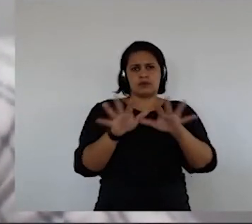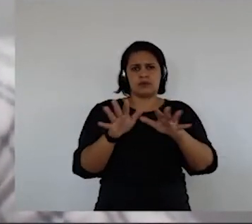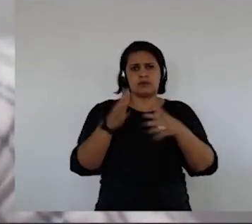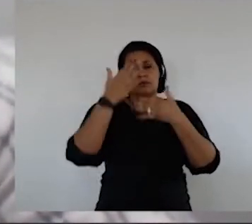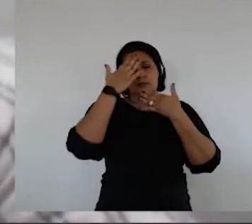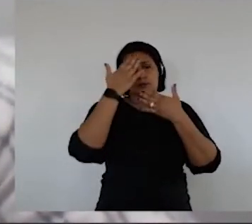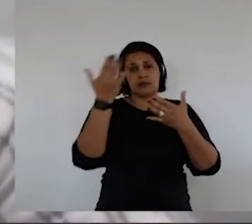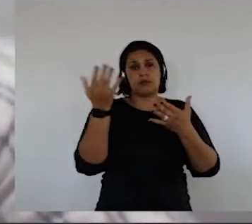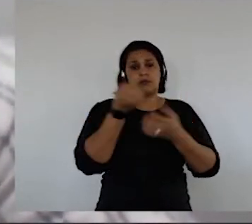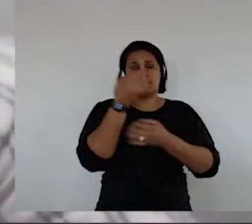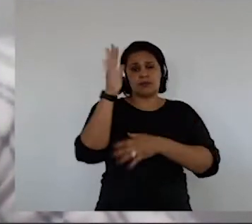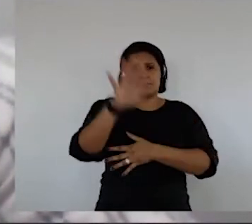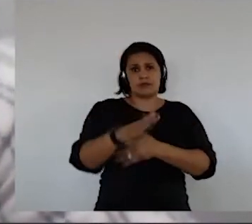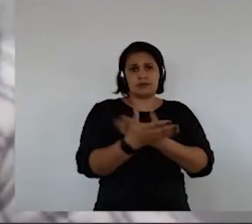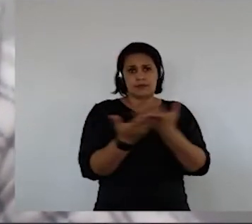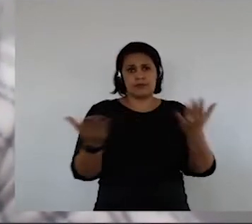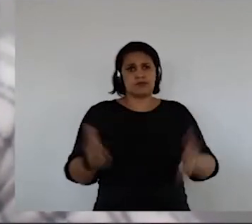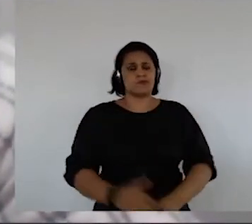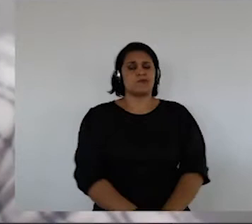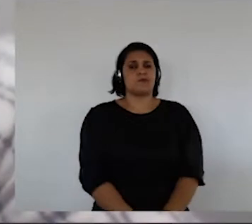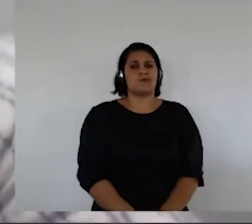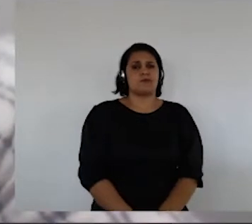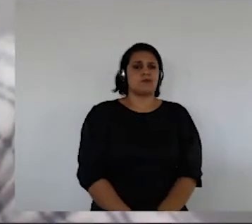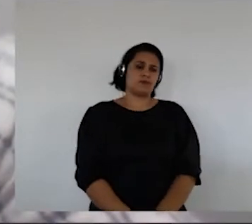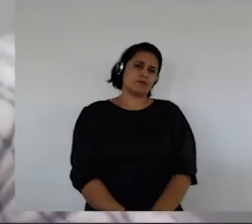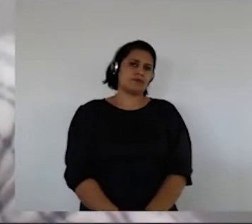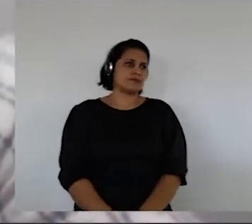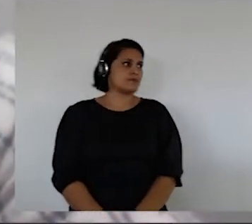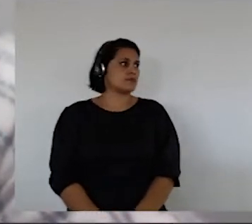boa tarde a todas e a todos.